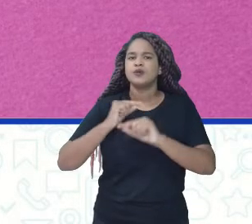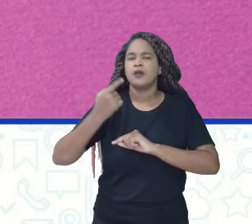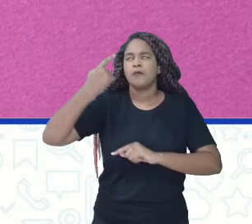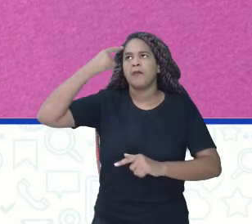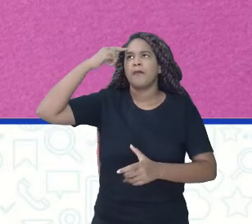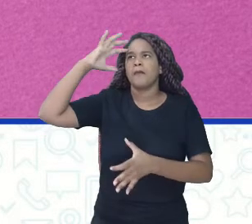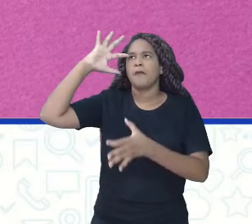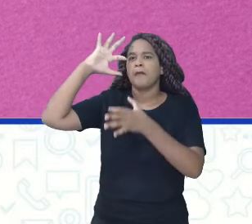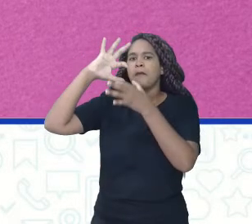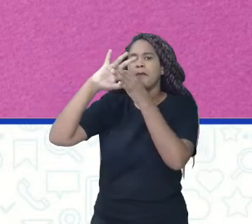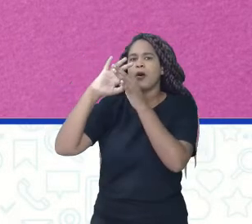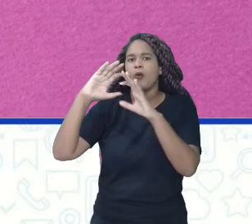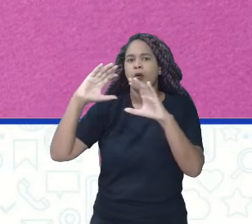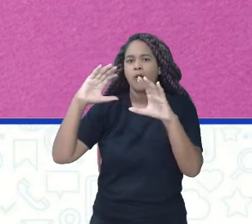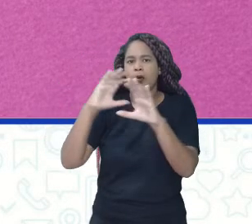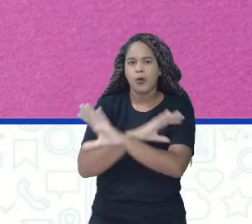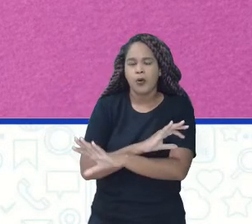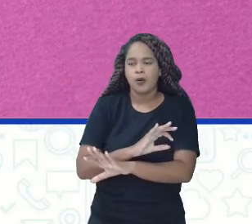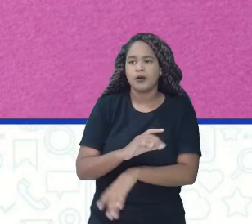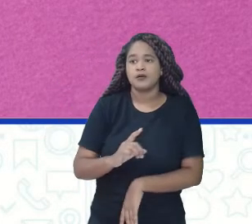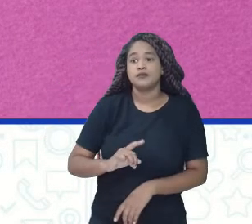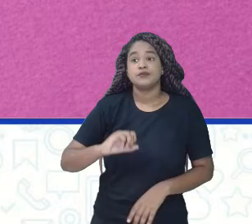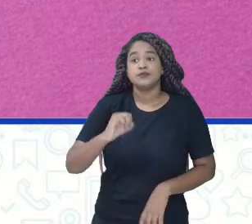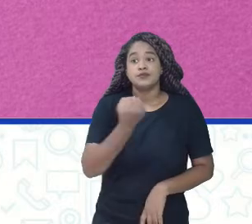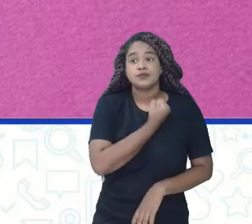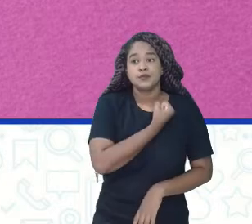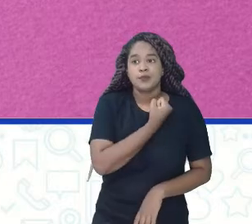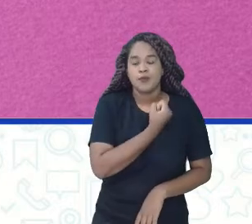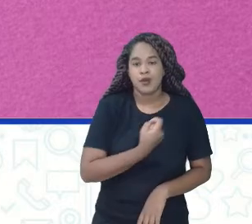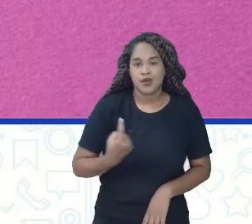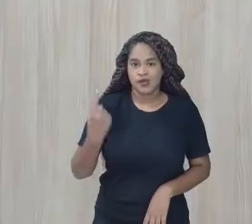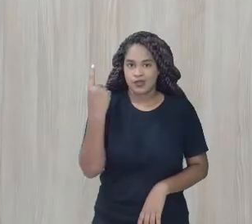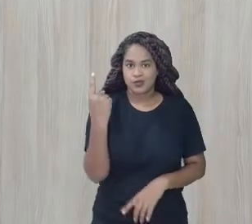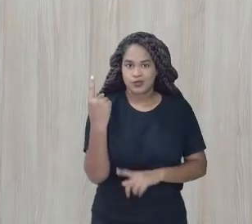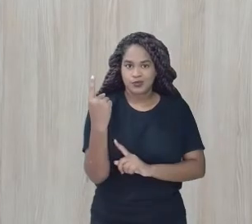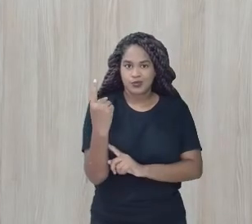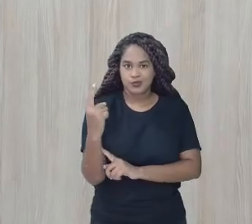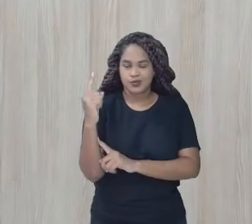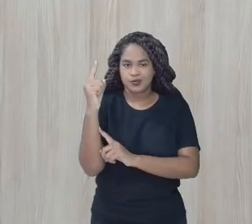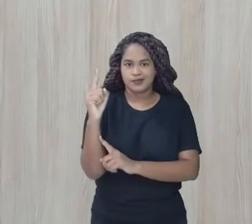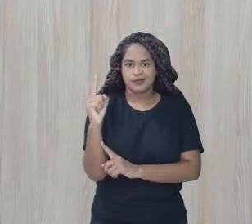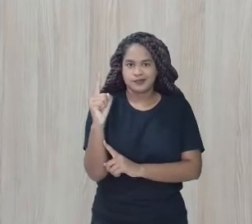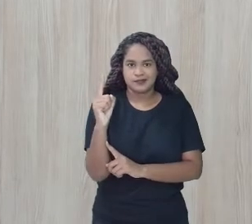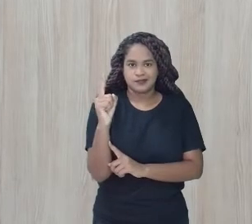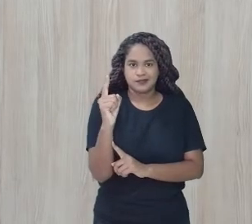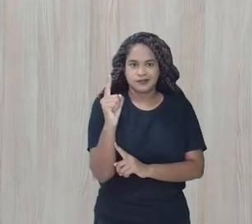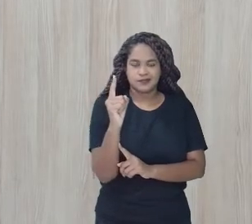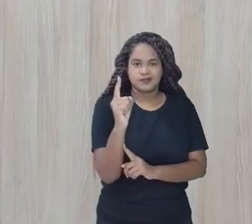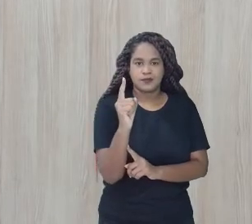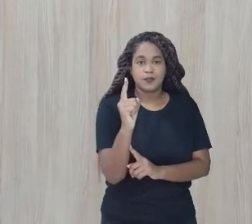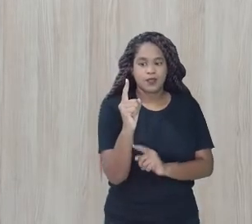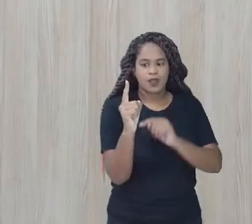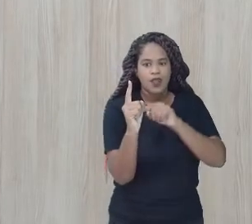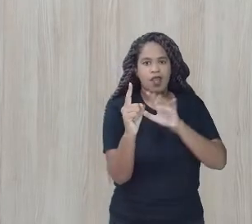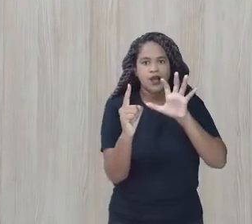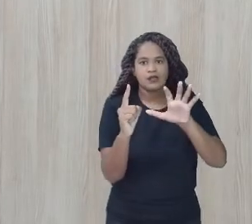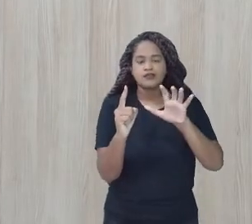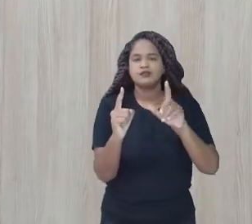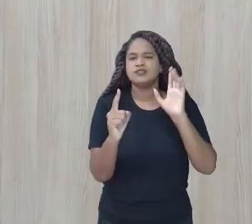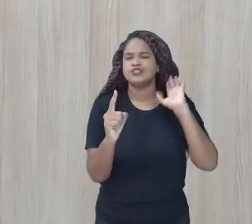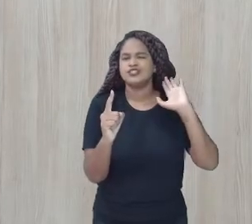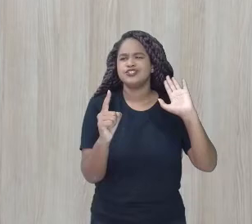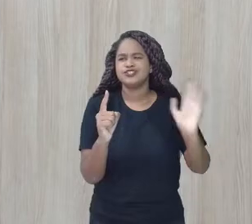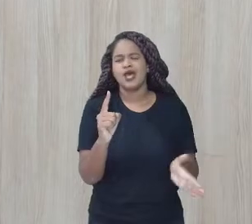simétrica aí, né? O número 1, ele, principalmente quando não tem essa barrinha embaixo, né? Quando é um 1zinho escrito dessa maneira, a gente